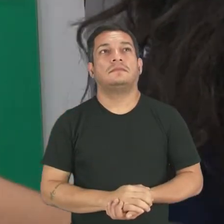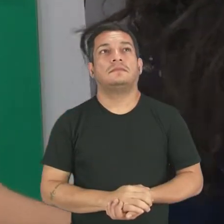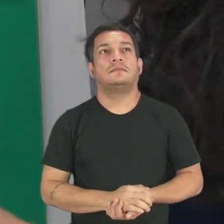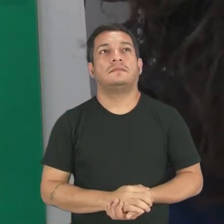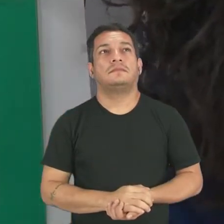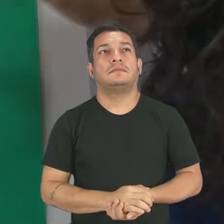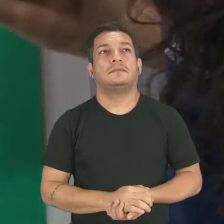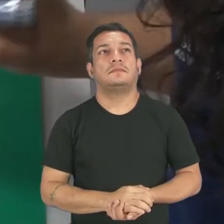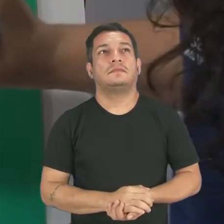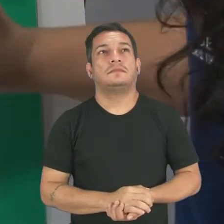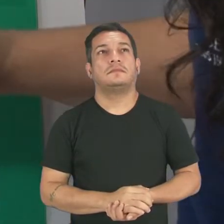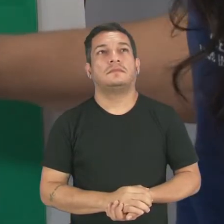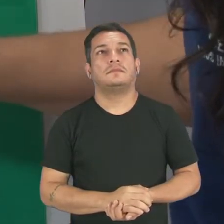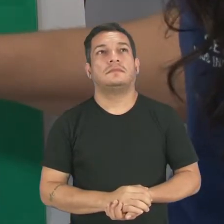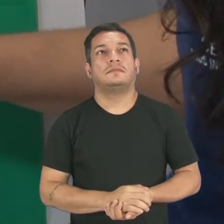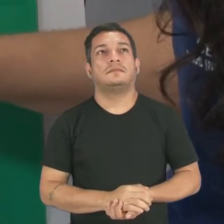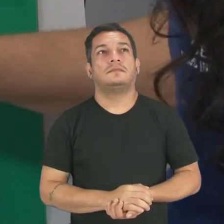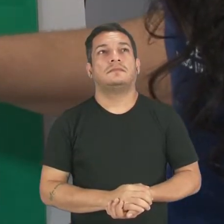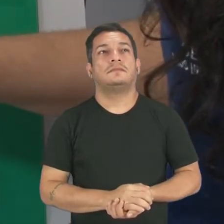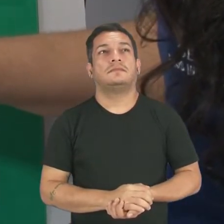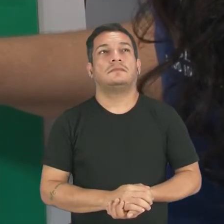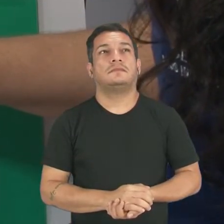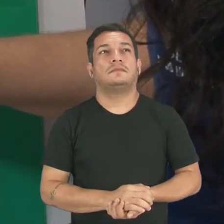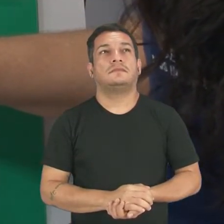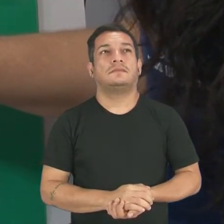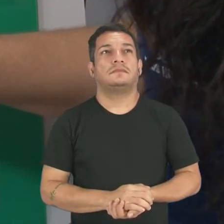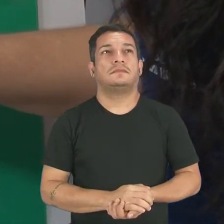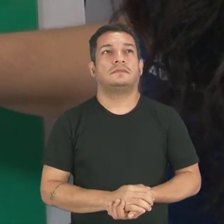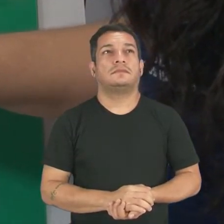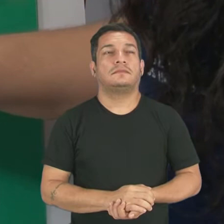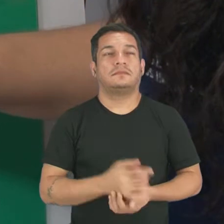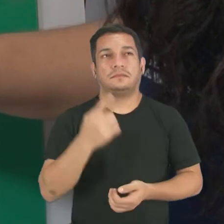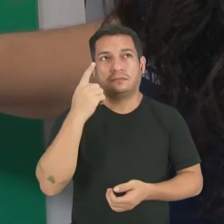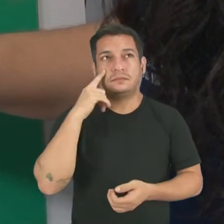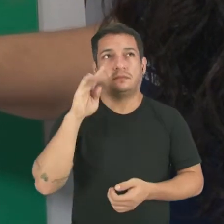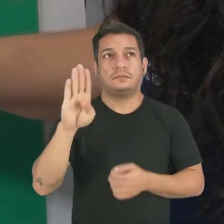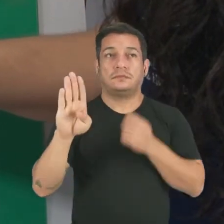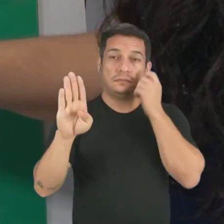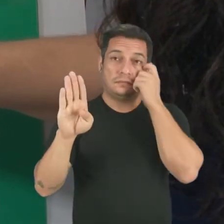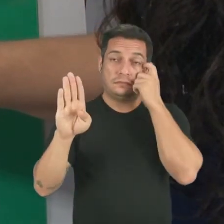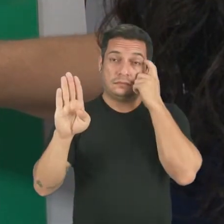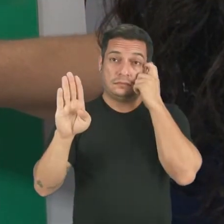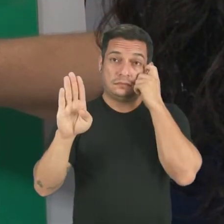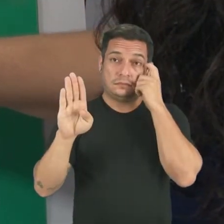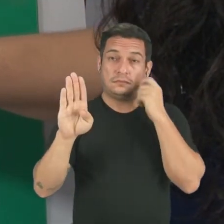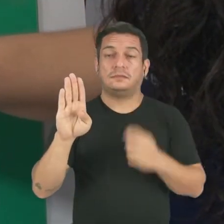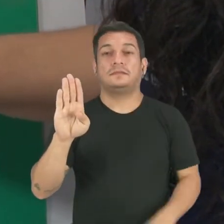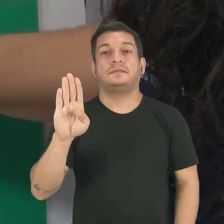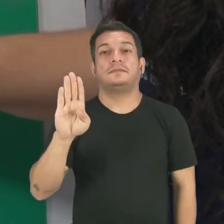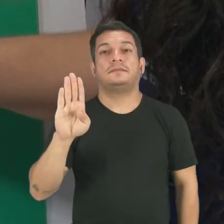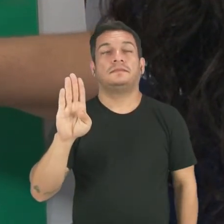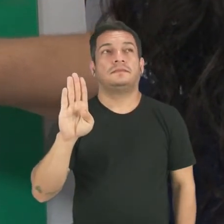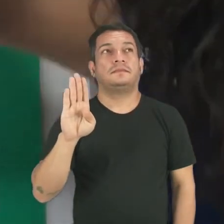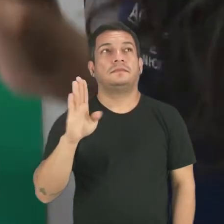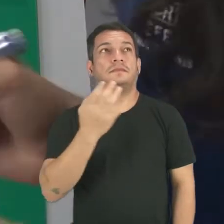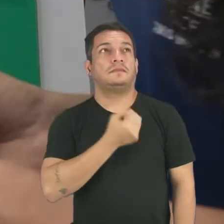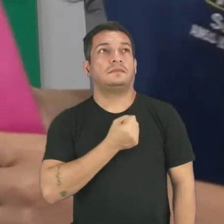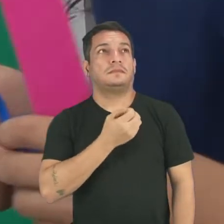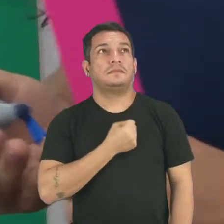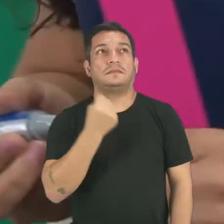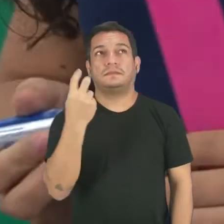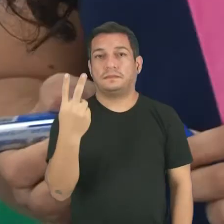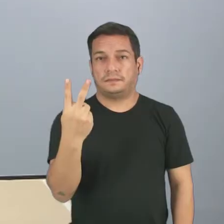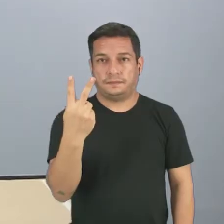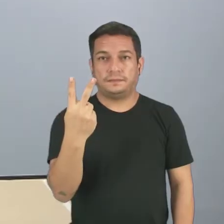aqui, no gráfico B, está no número